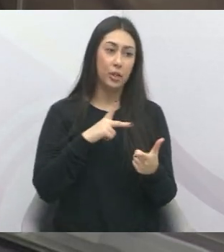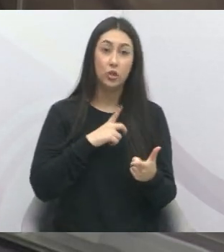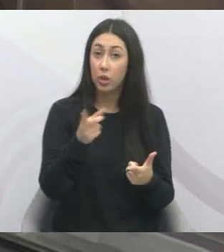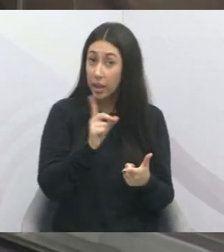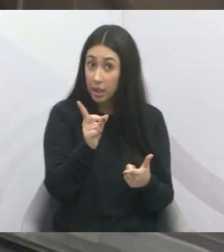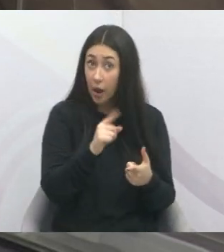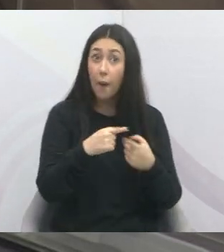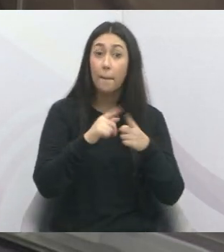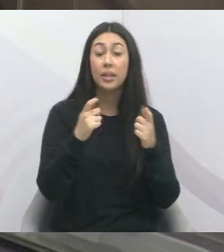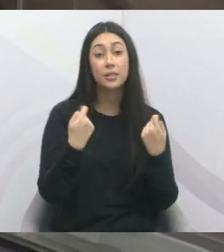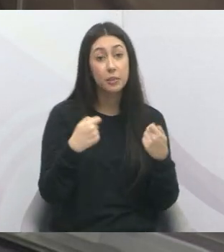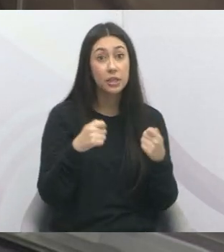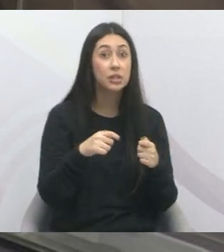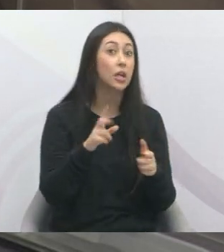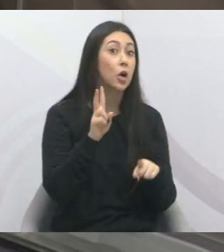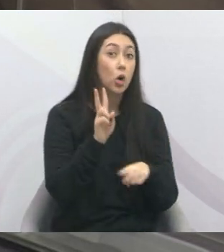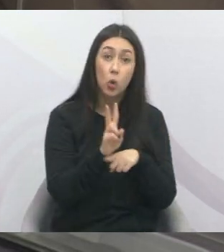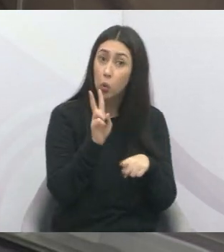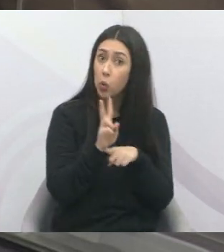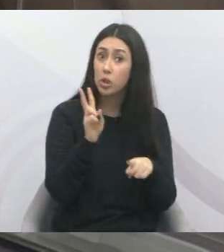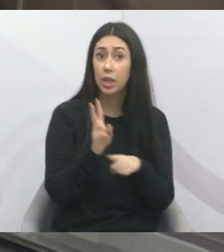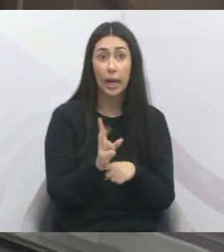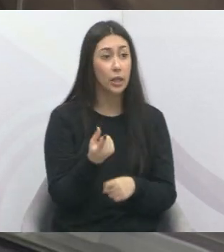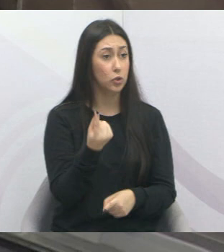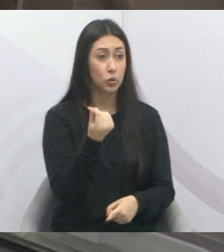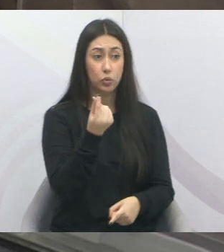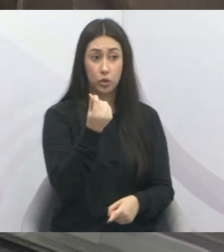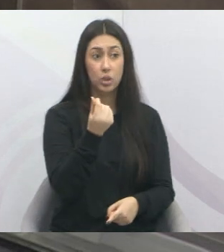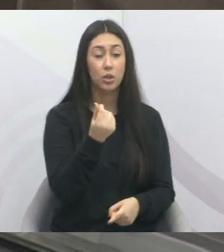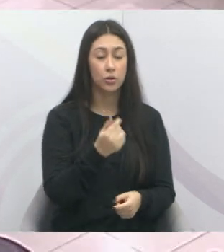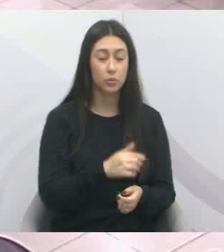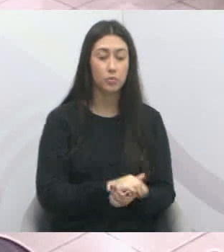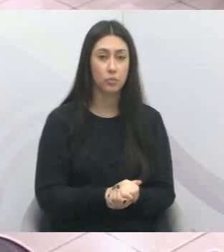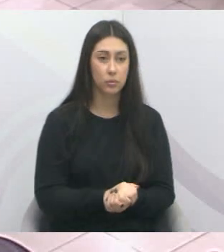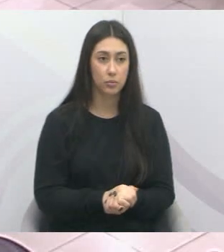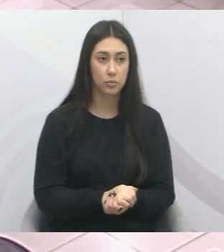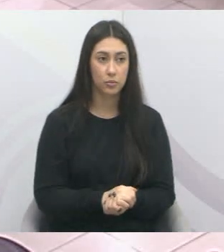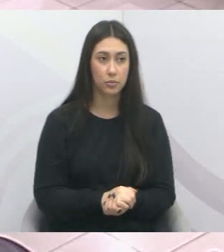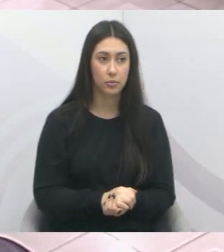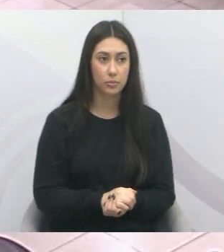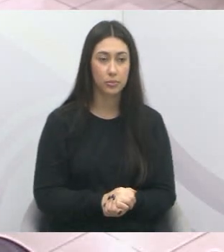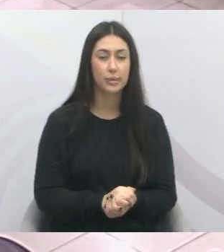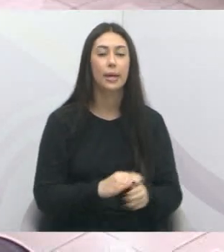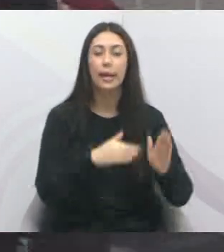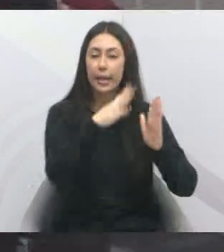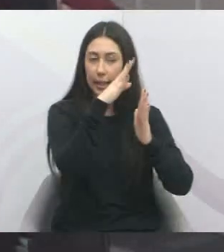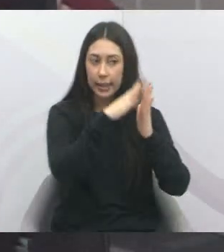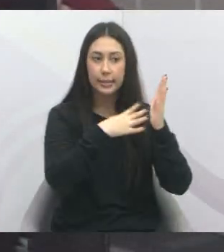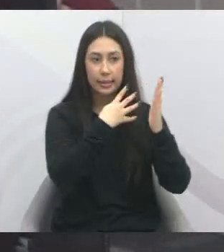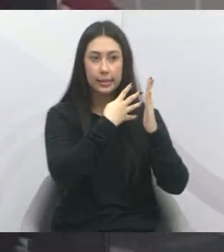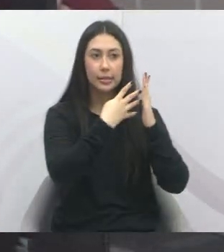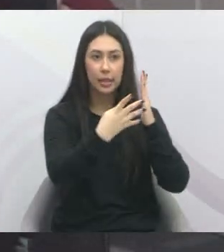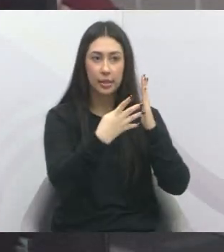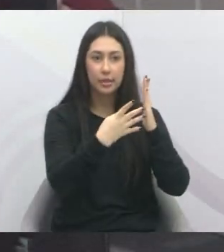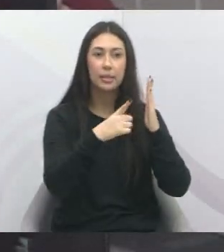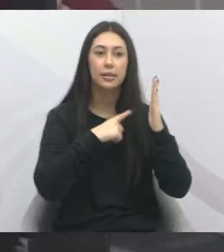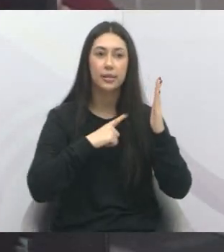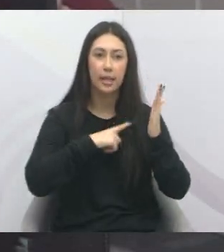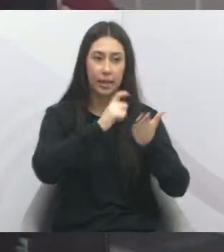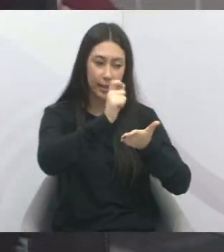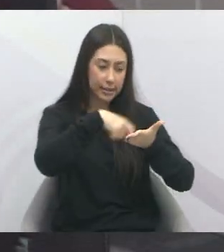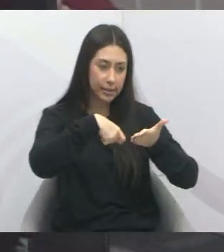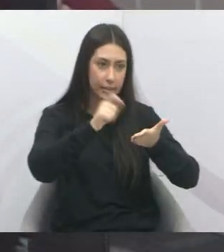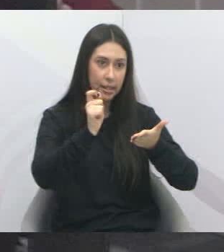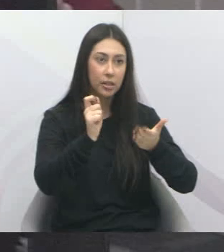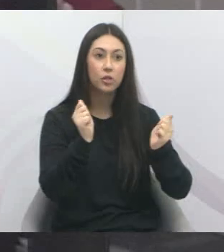zelar pelo dinheiro público do pagador de impostos, essa é a nossa função. Essas escalas de plantões, elas vêm assinadas